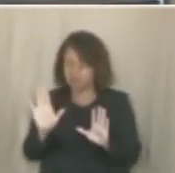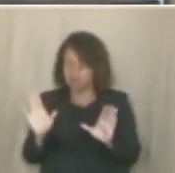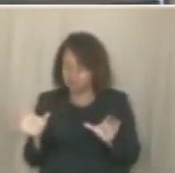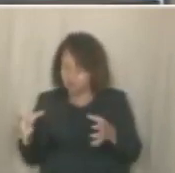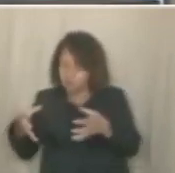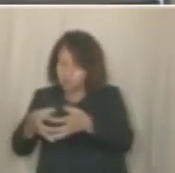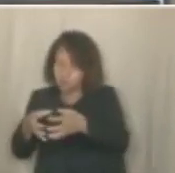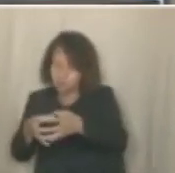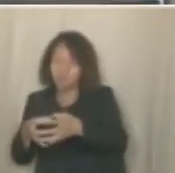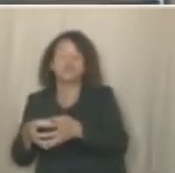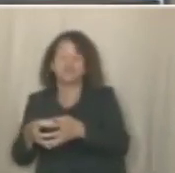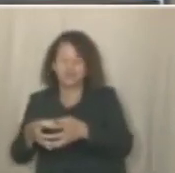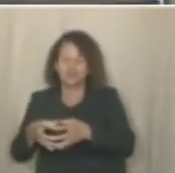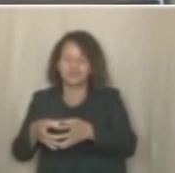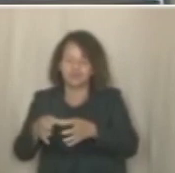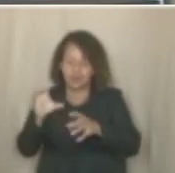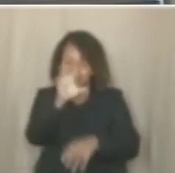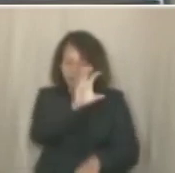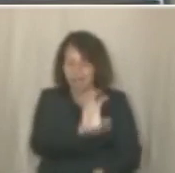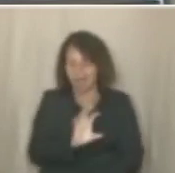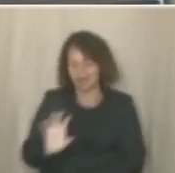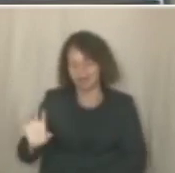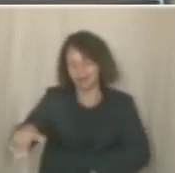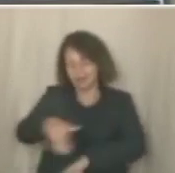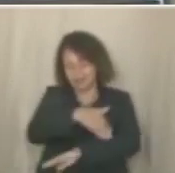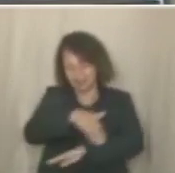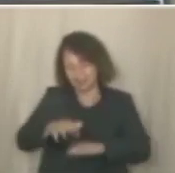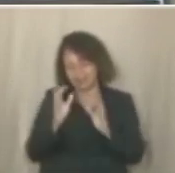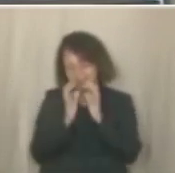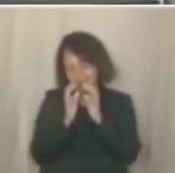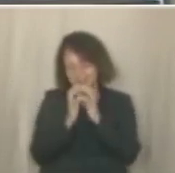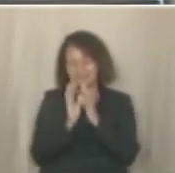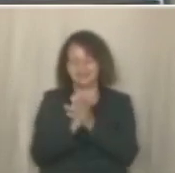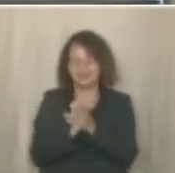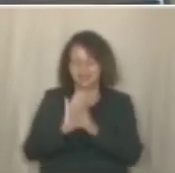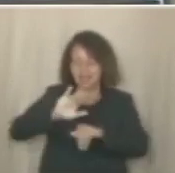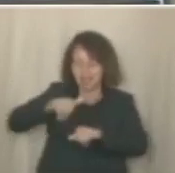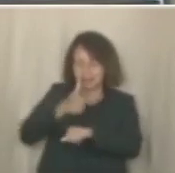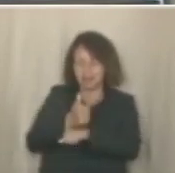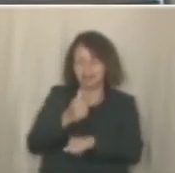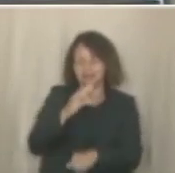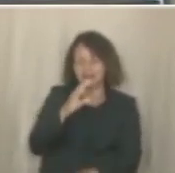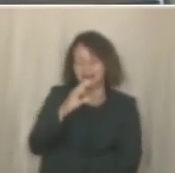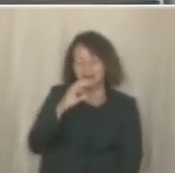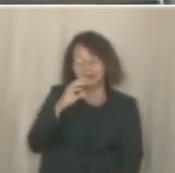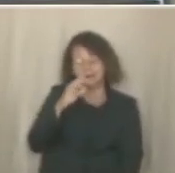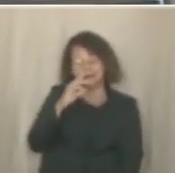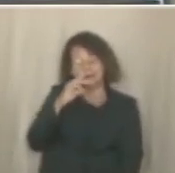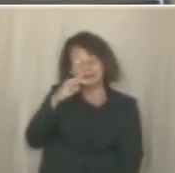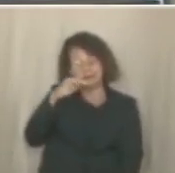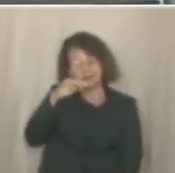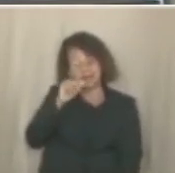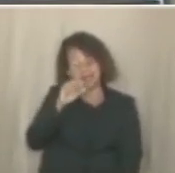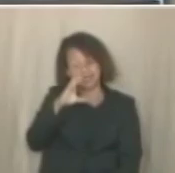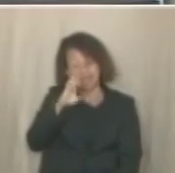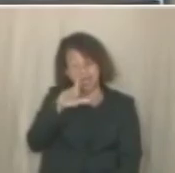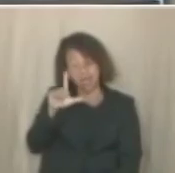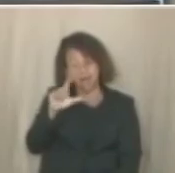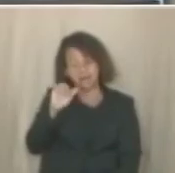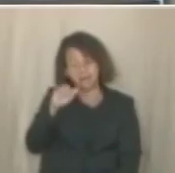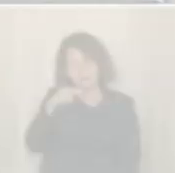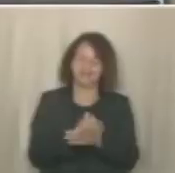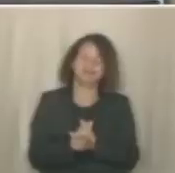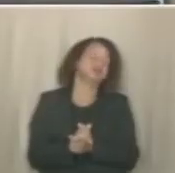em muitas áreas da cidade, inclusive ali na Praça Maciel Pinheiro que fica bem pertinho da rua da